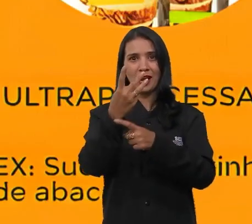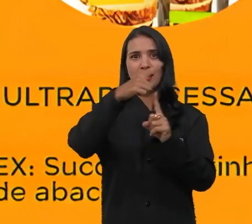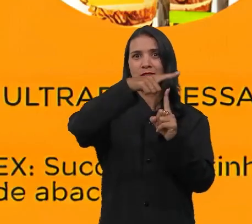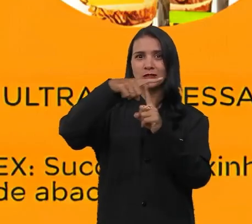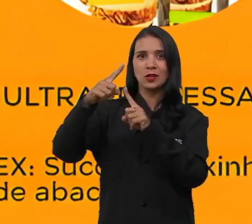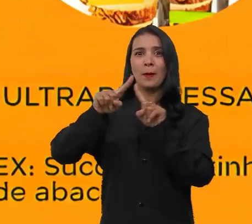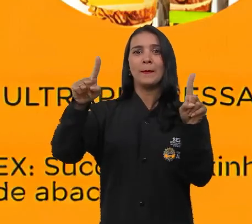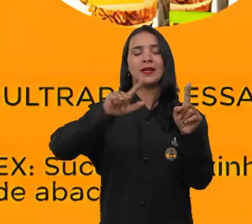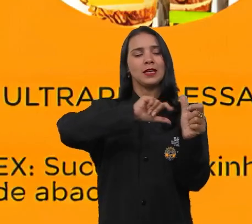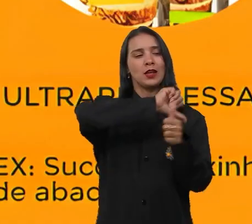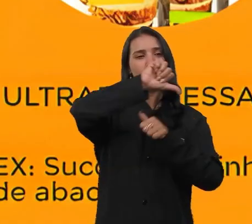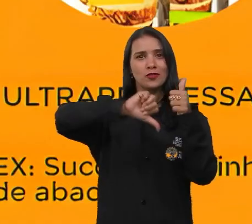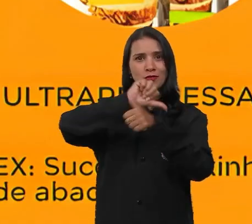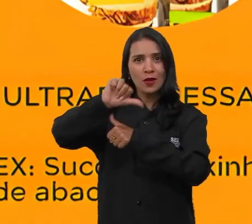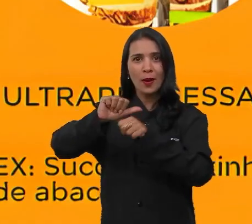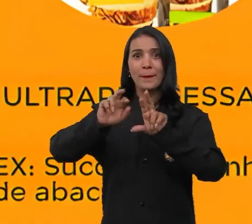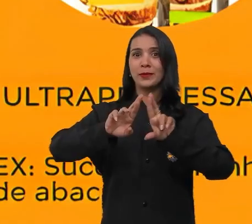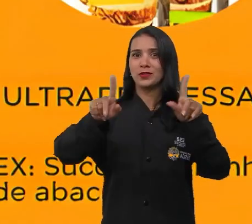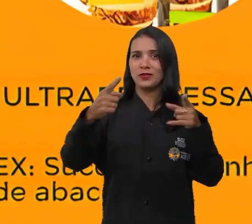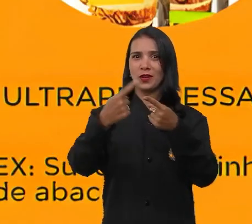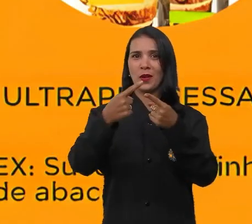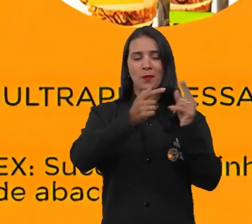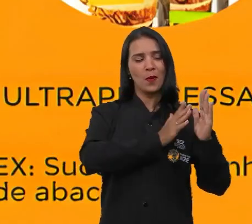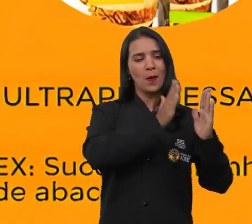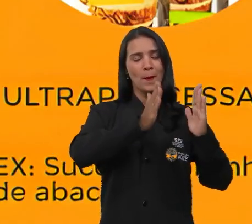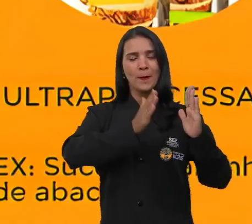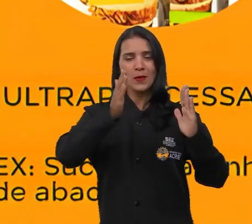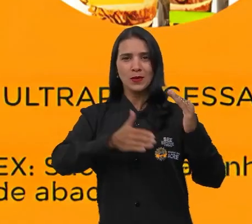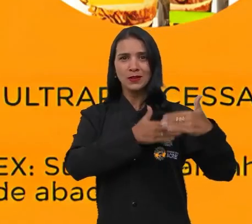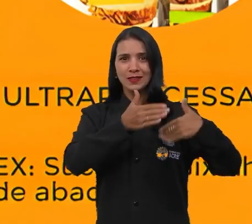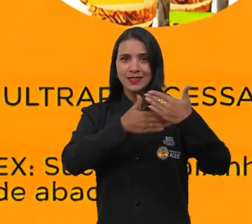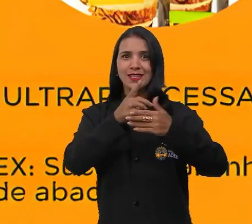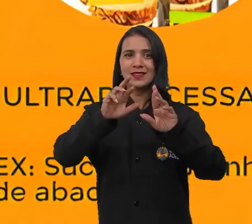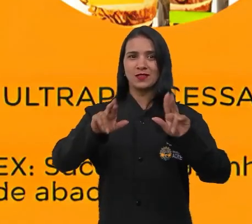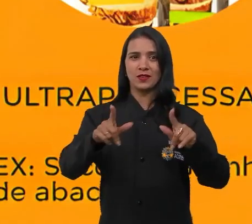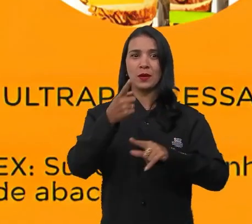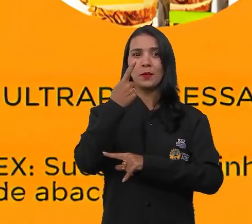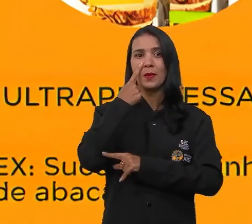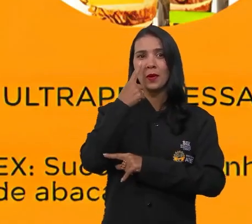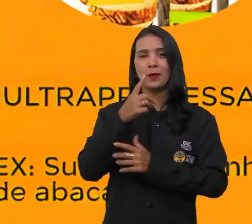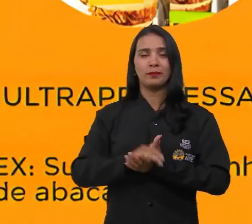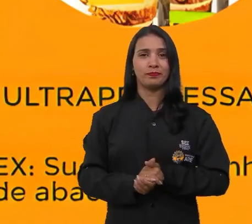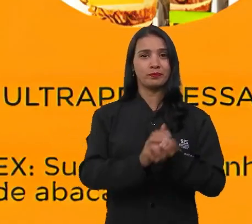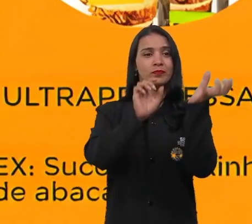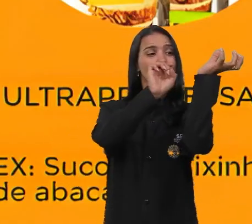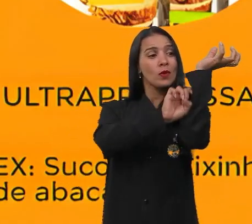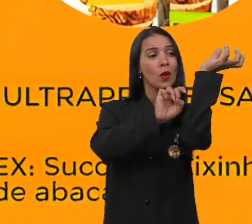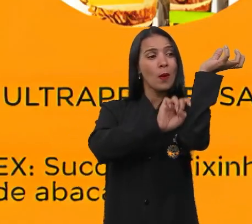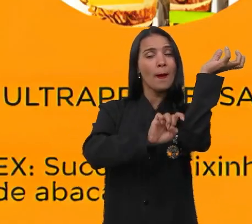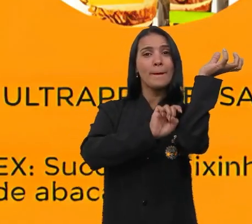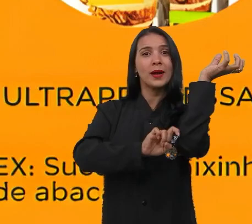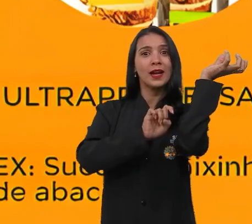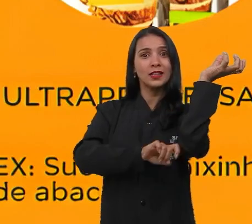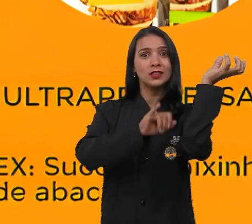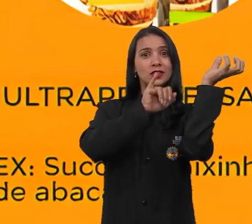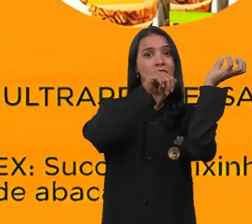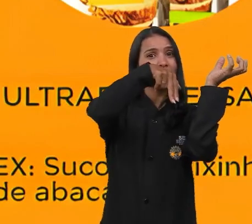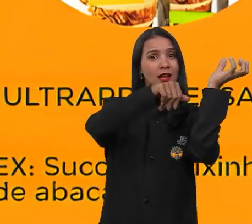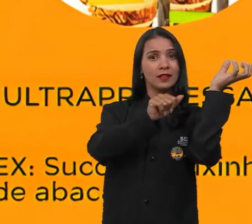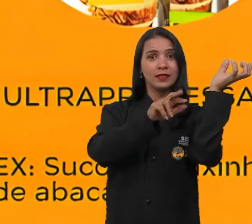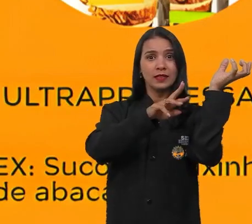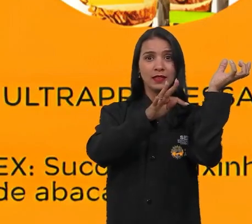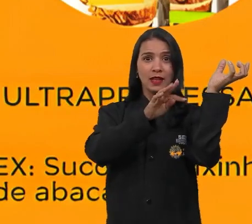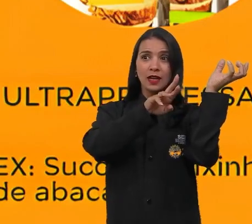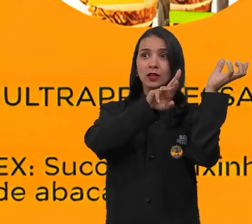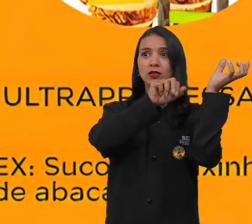vamos entender isso, gente. Então, o abacaxi fresco é in natura, né? Ele está ali no seu estado natural.